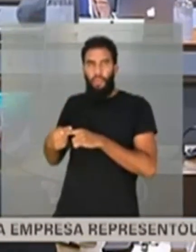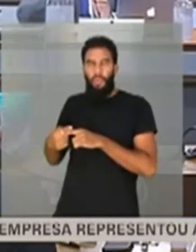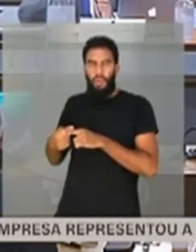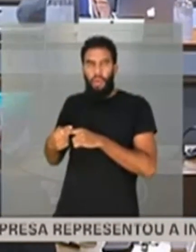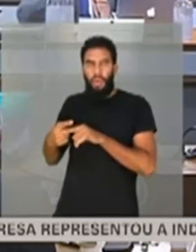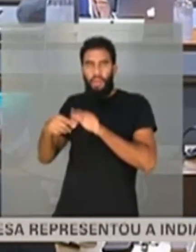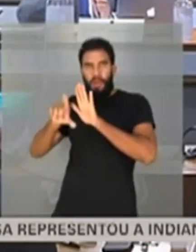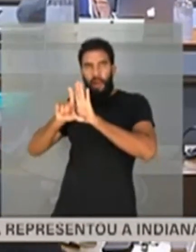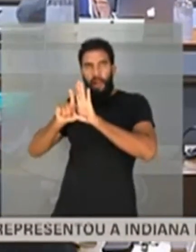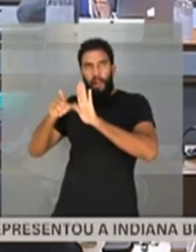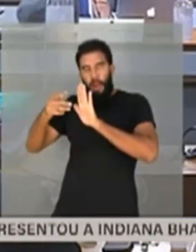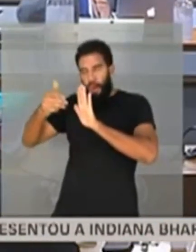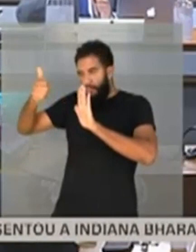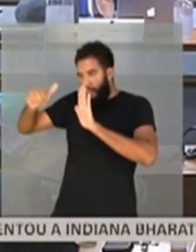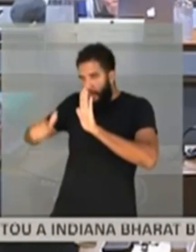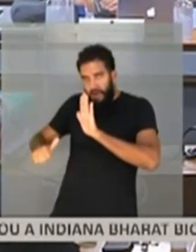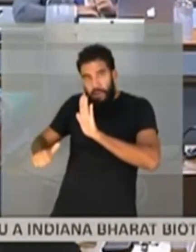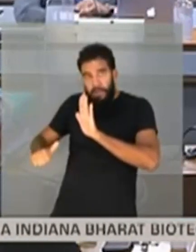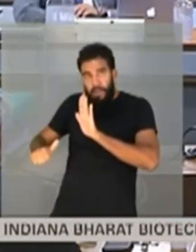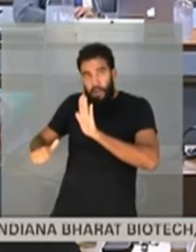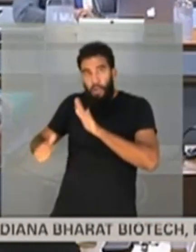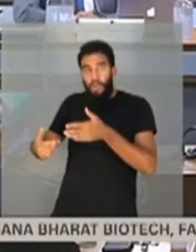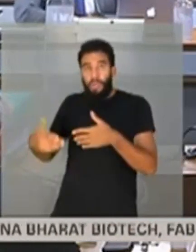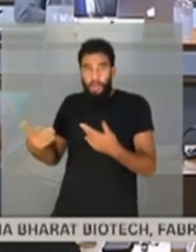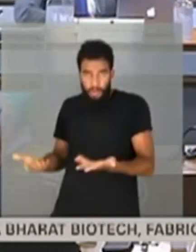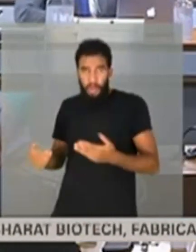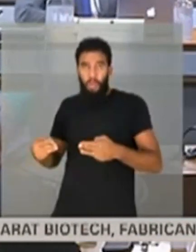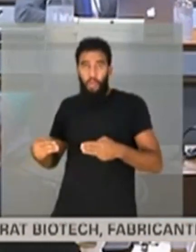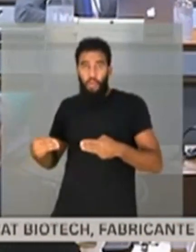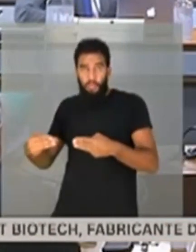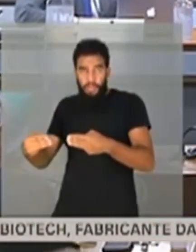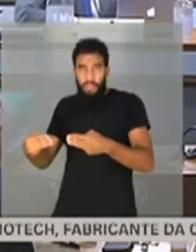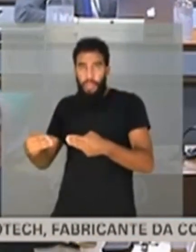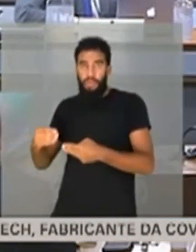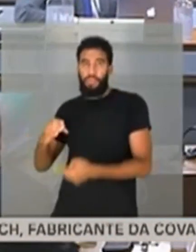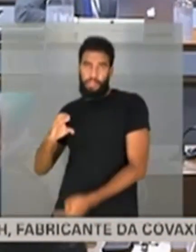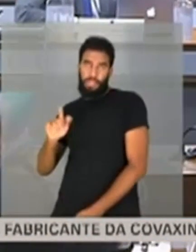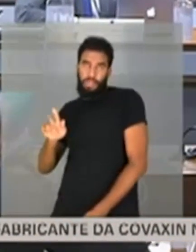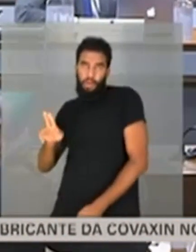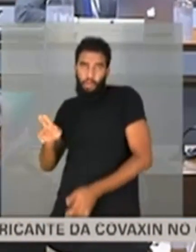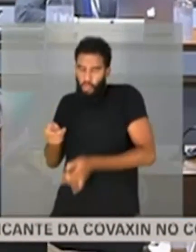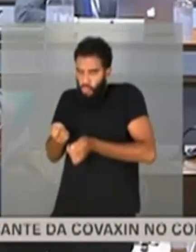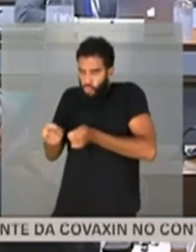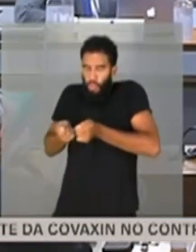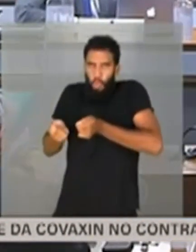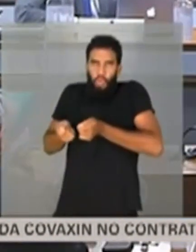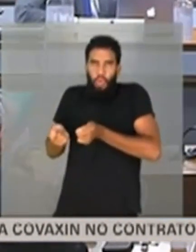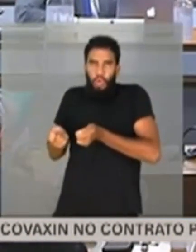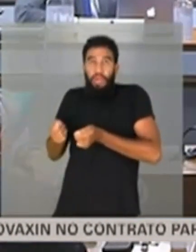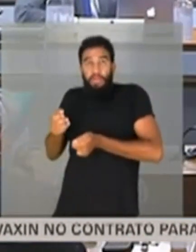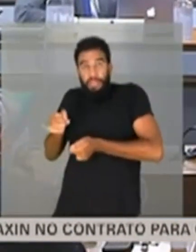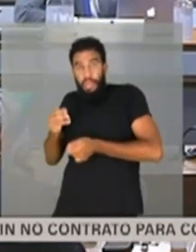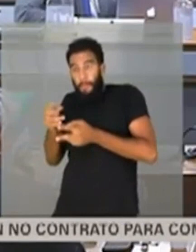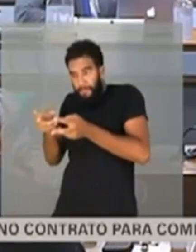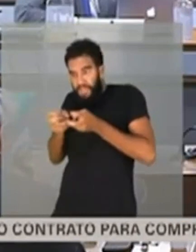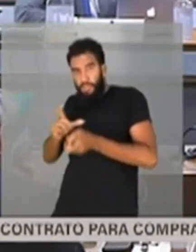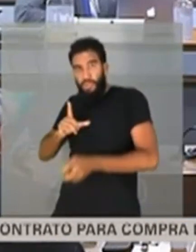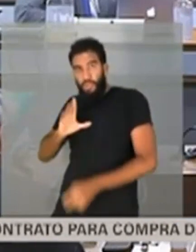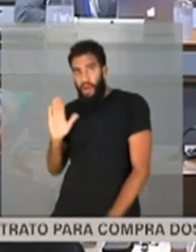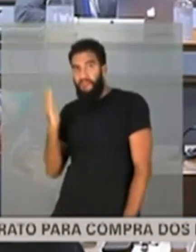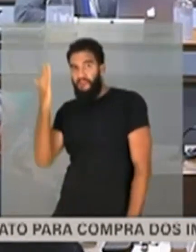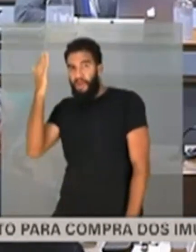legal, um Ministério de Controle, diante de uma falsificação, uma